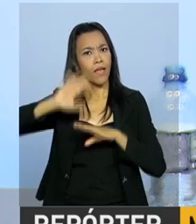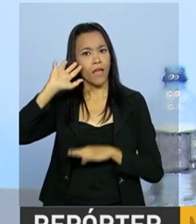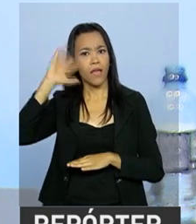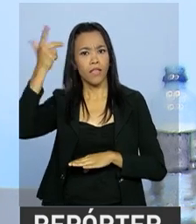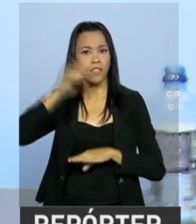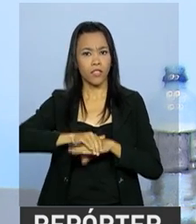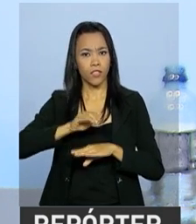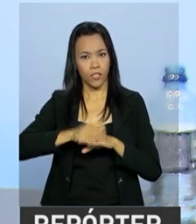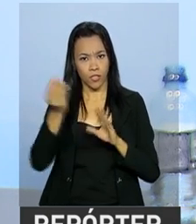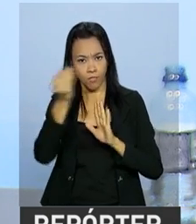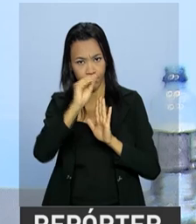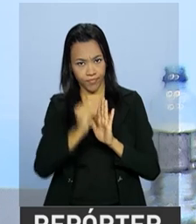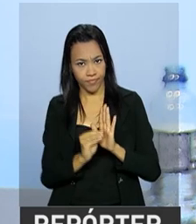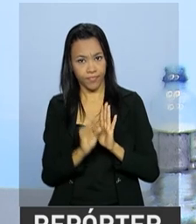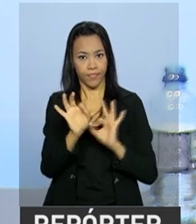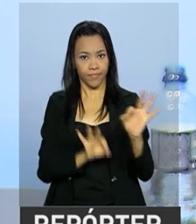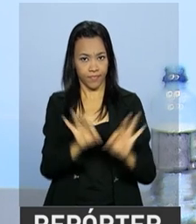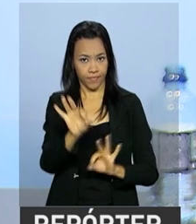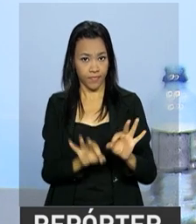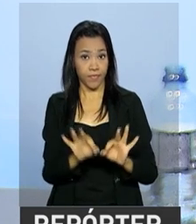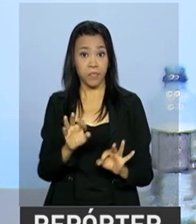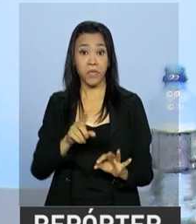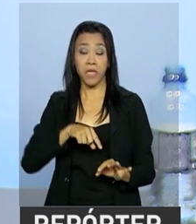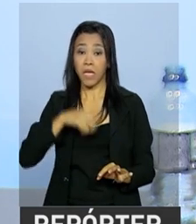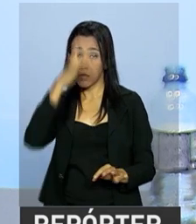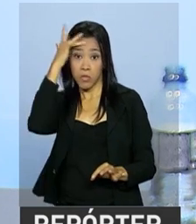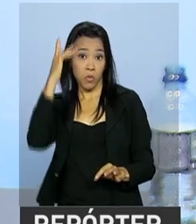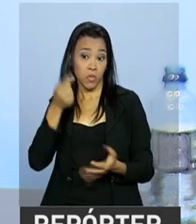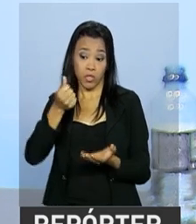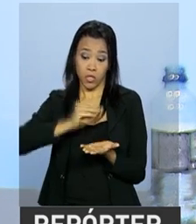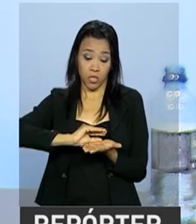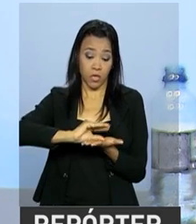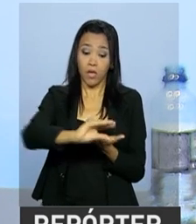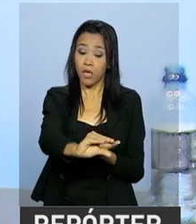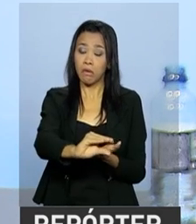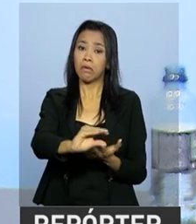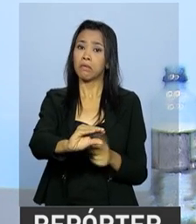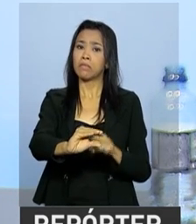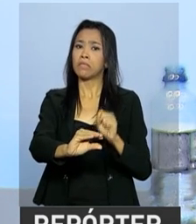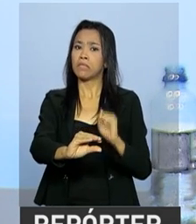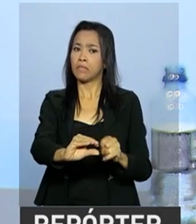investir. Ninguém investe sem que haja